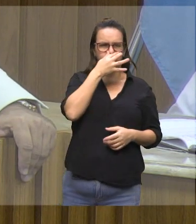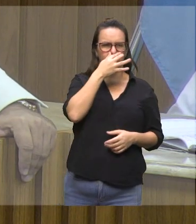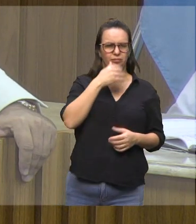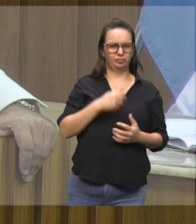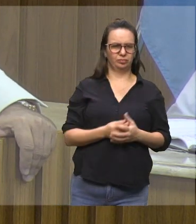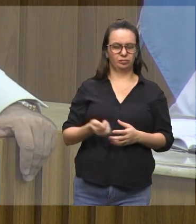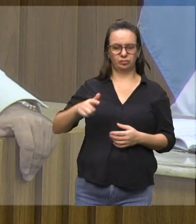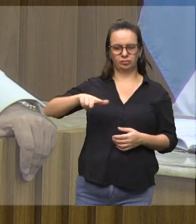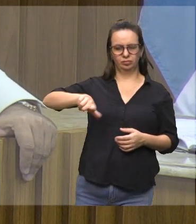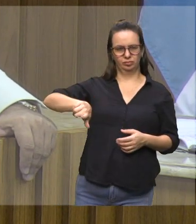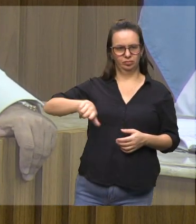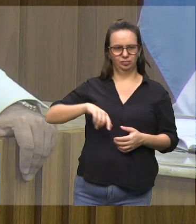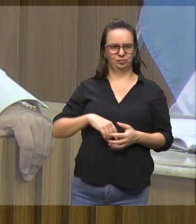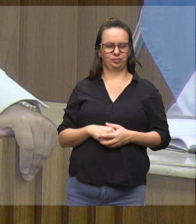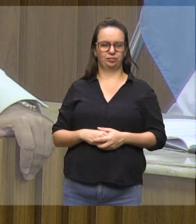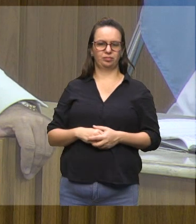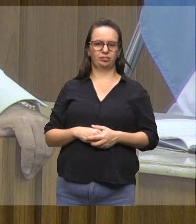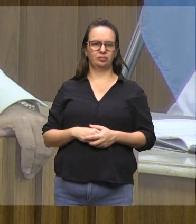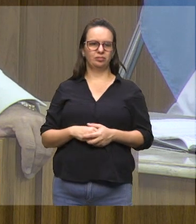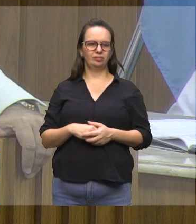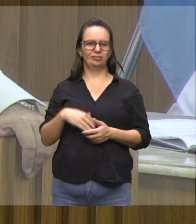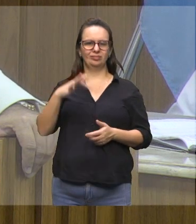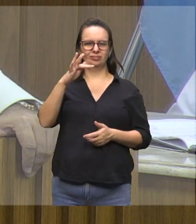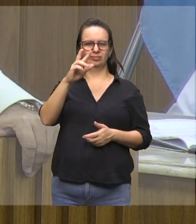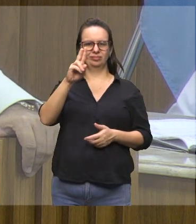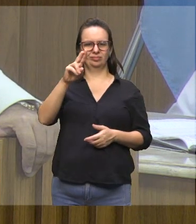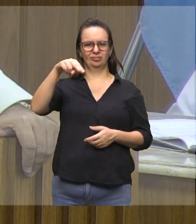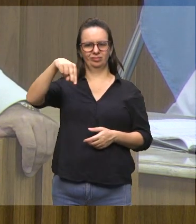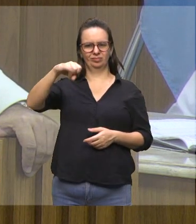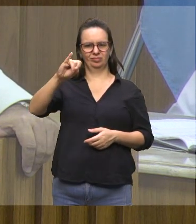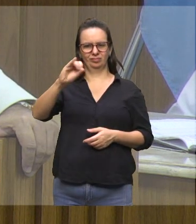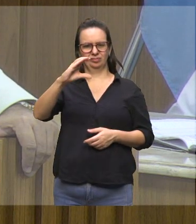lá no estádio Tunicão.